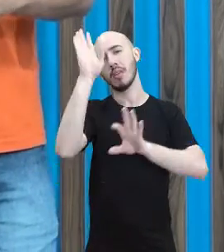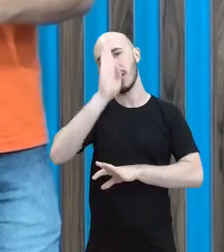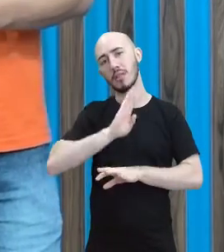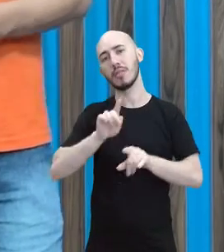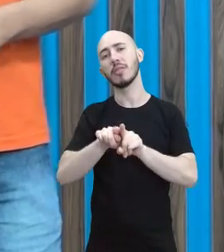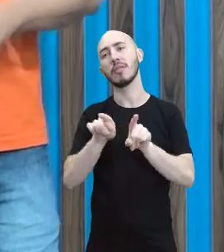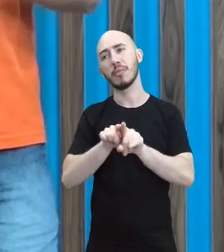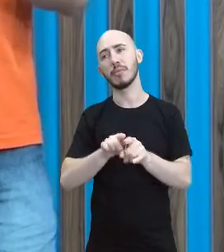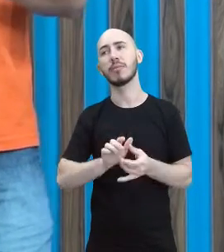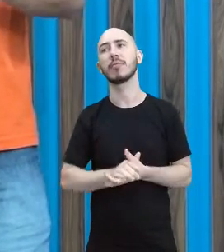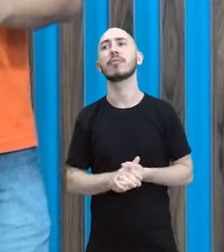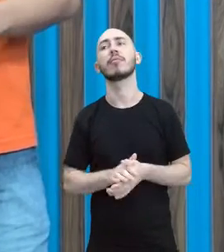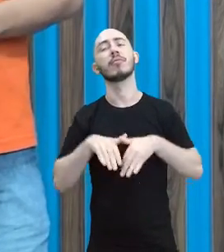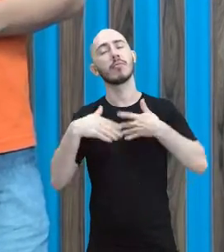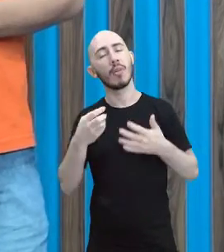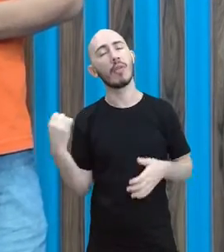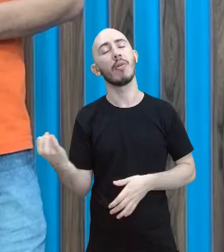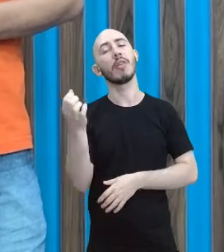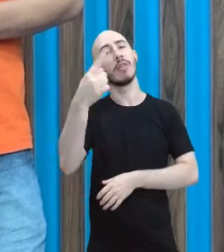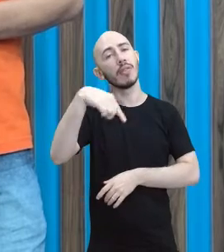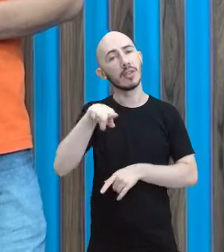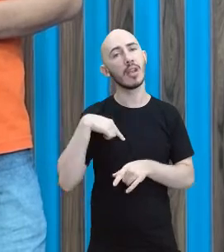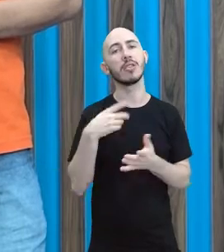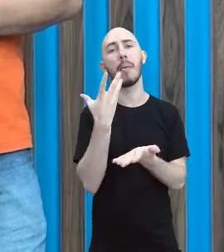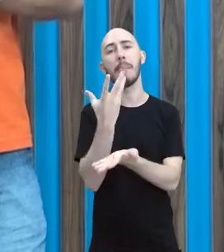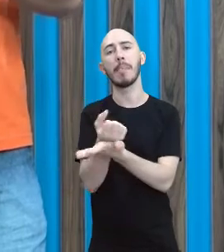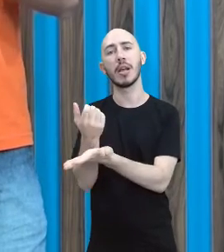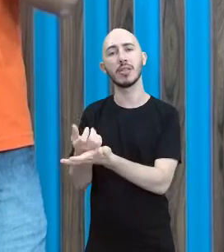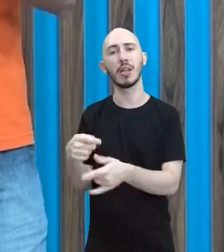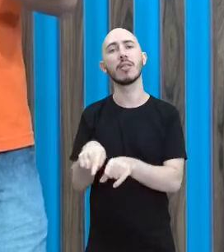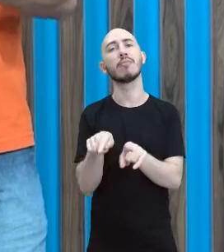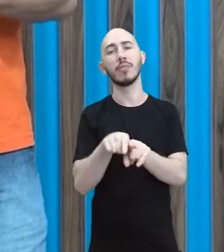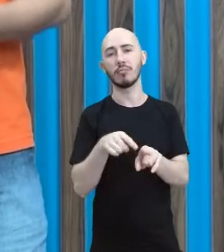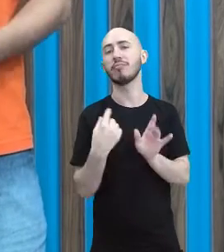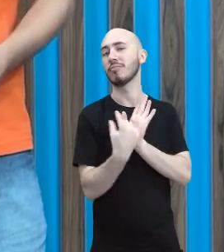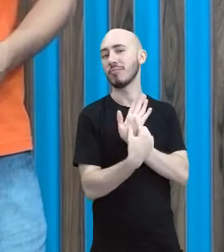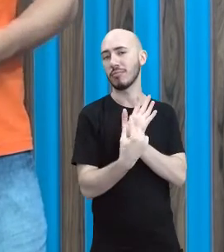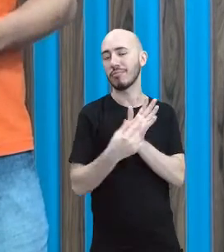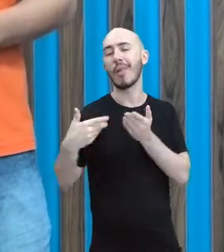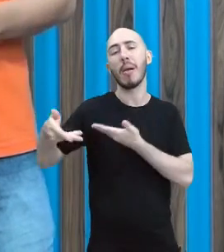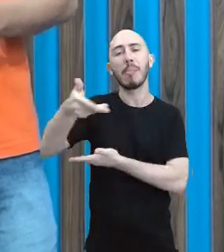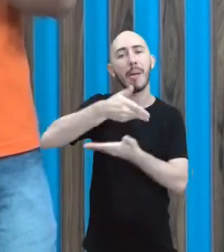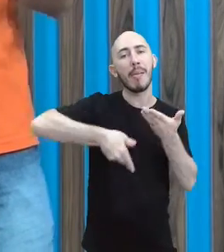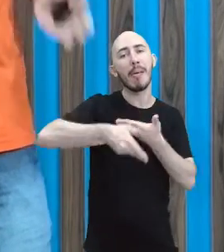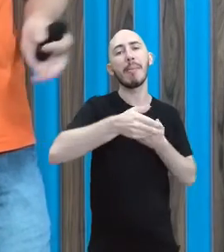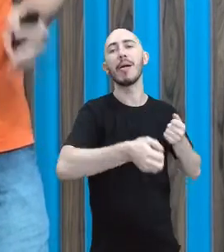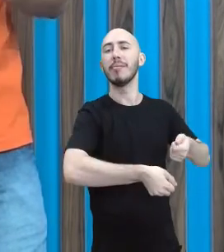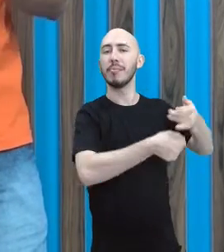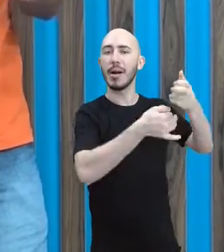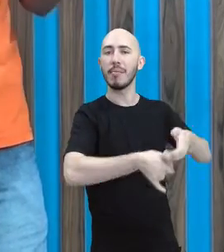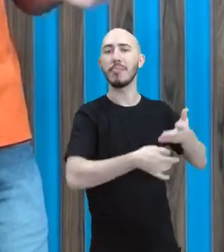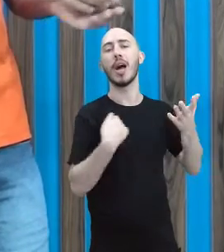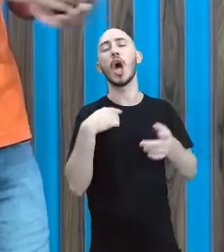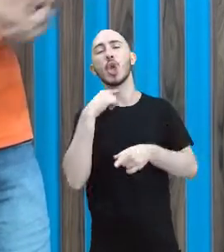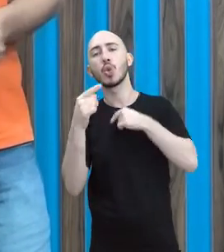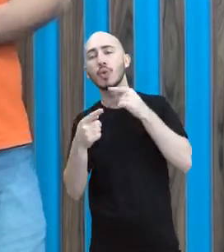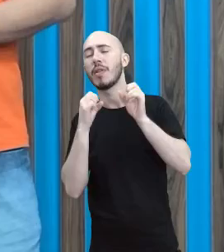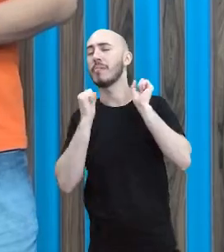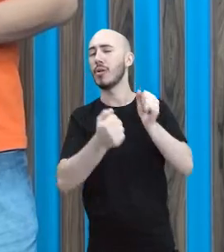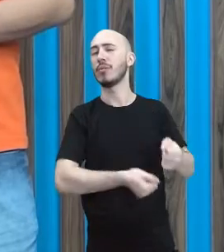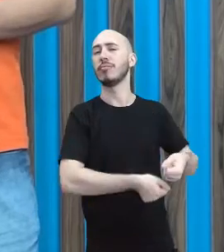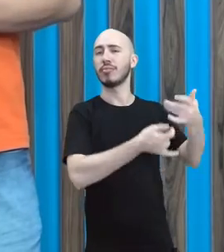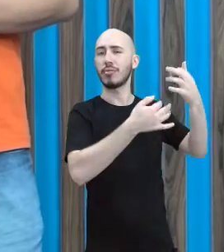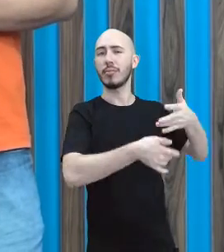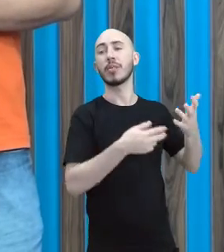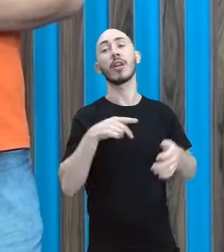internet é financiada, então vale muito a pena vocês baixarem aí o aplicativo e a gente vai conversando aqui durante a aula, então qualquer dúvida, qualquer questão, por favor, mande